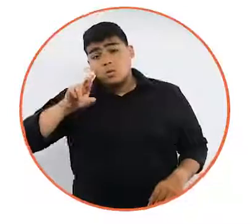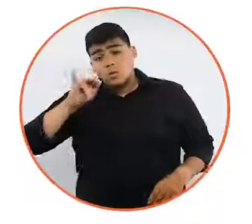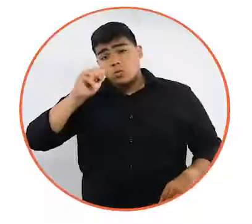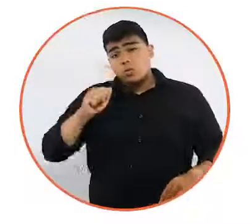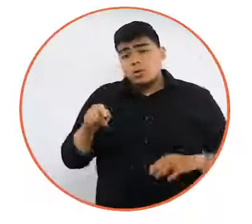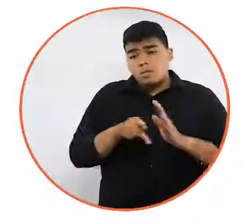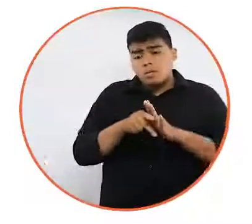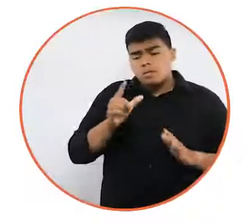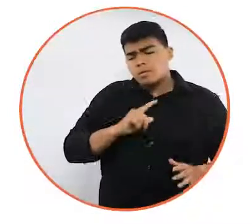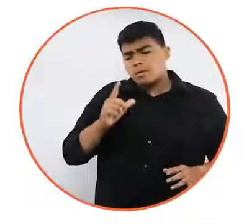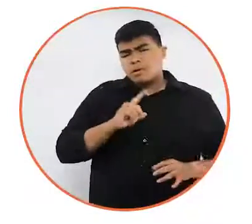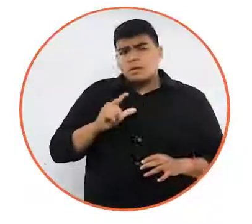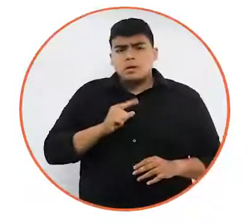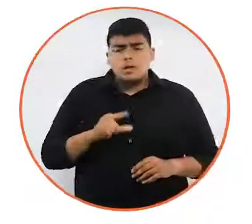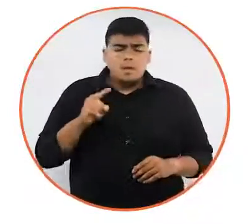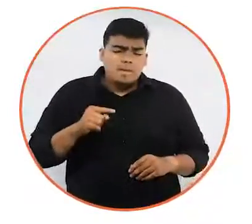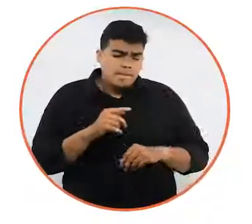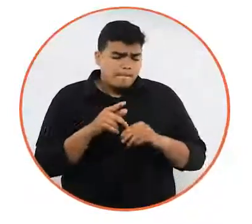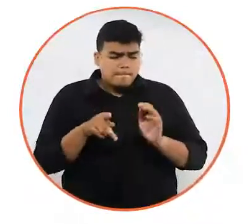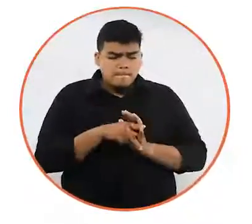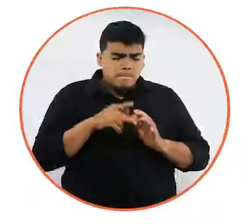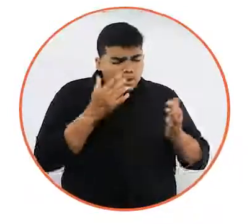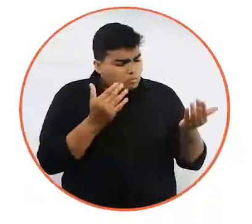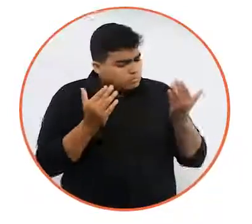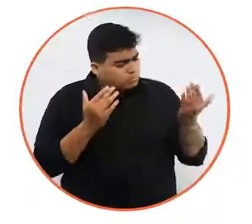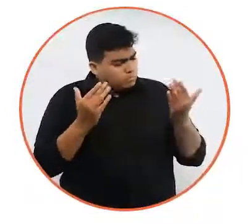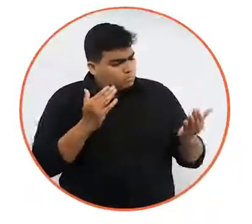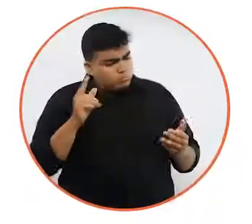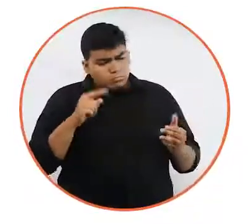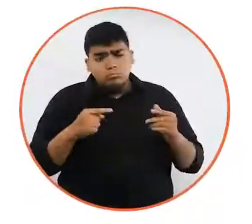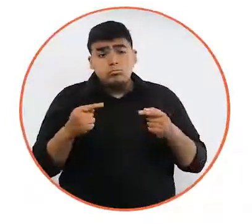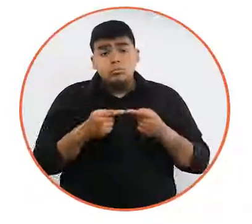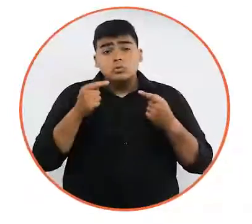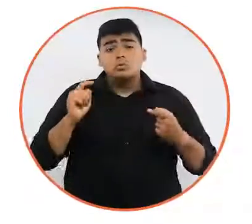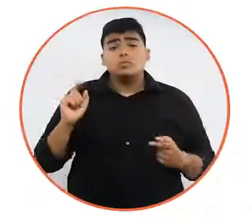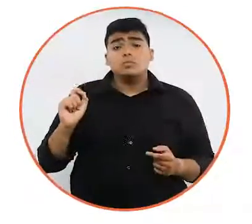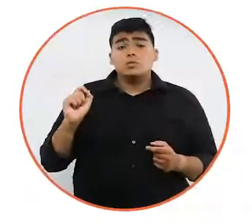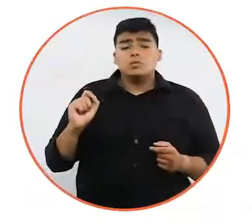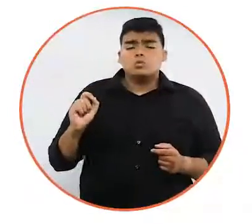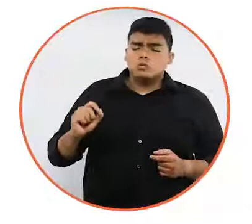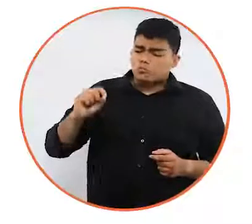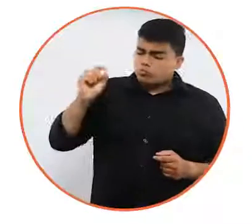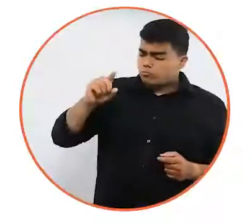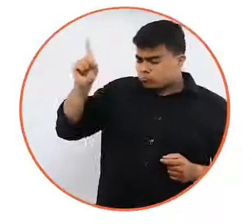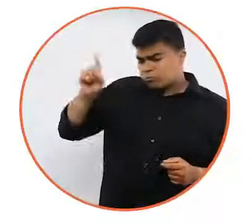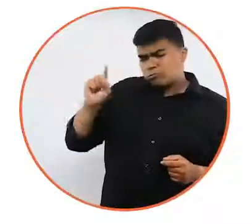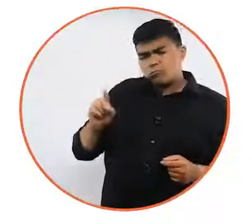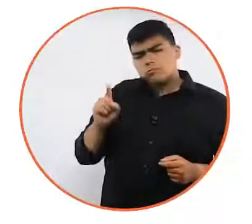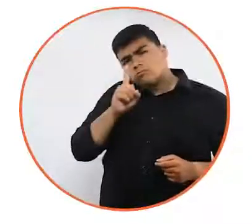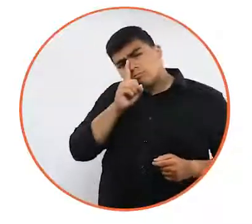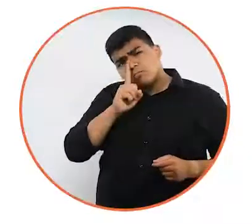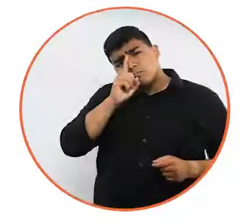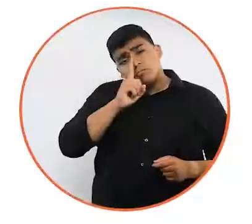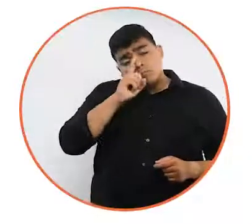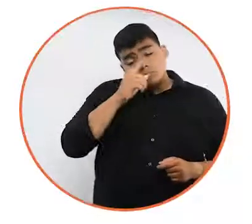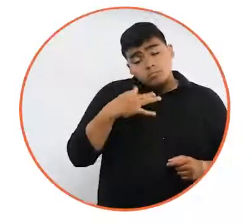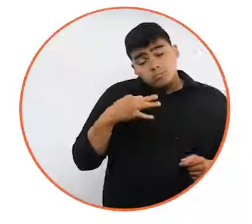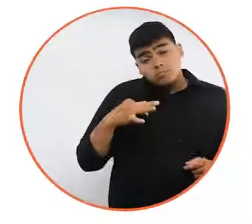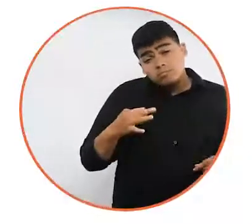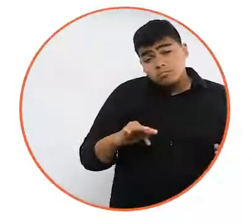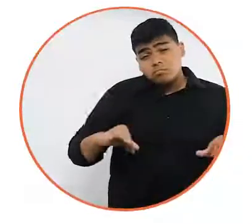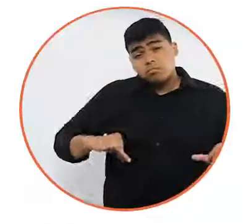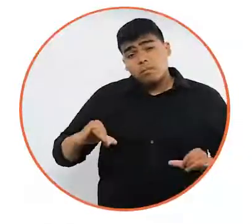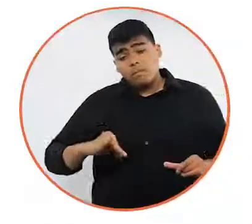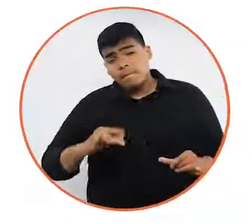gente chama na literatura, né, que são elementos comparativos, para caracterizar um período de trevas, um período de dor.